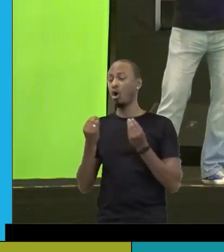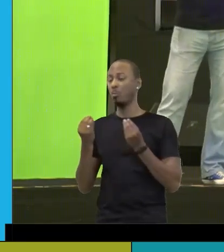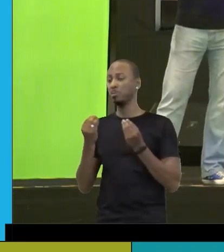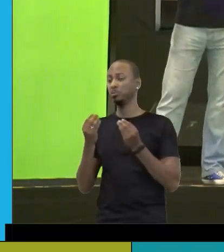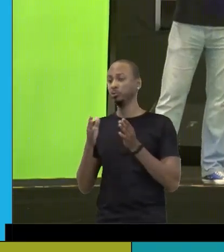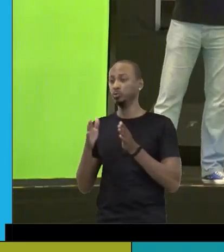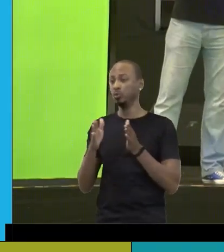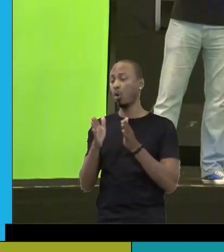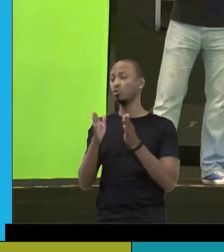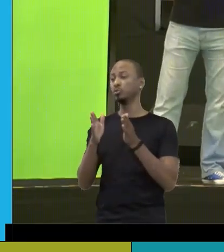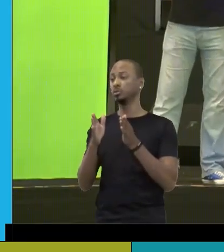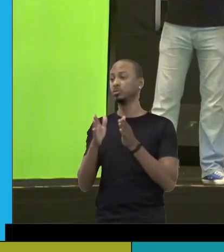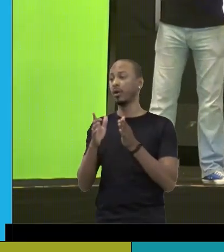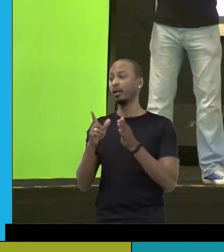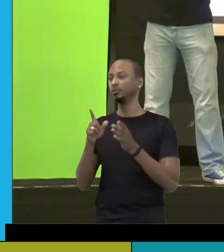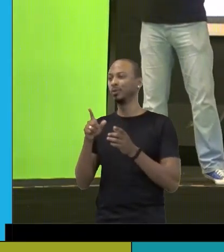preciso